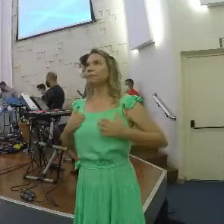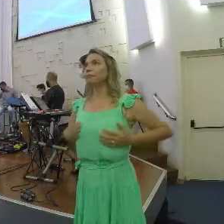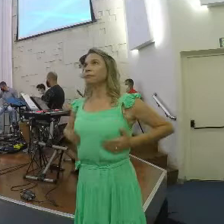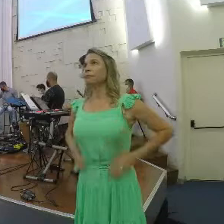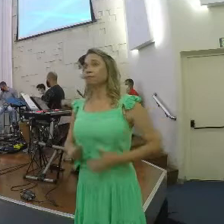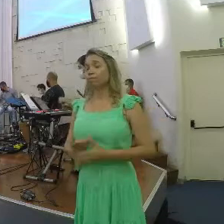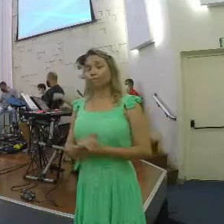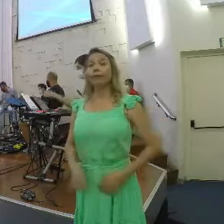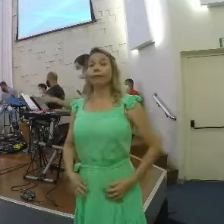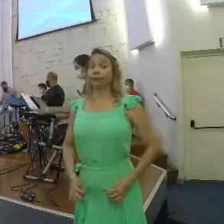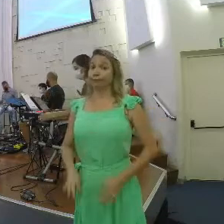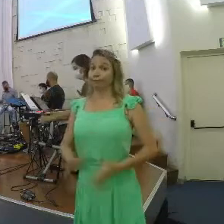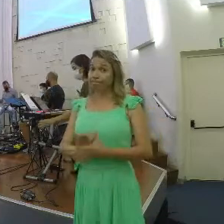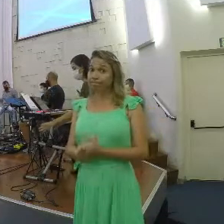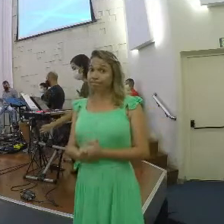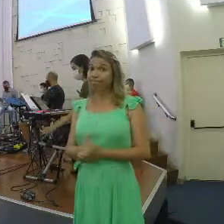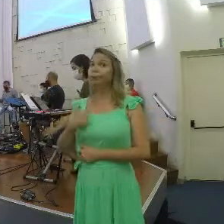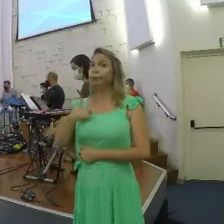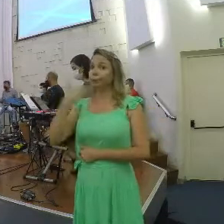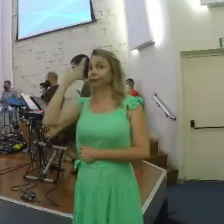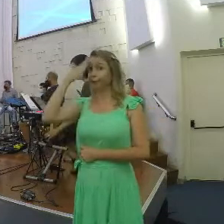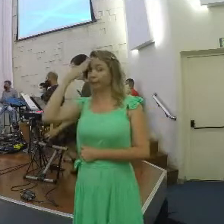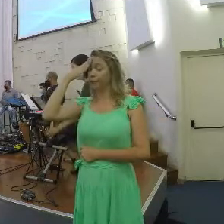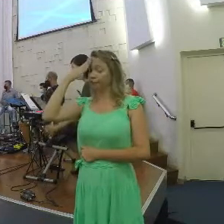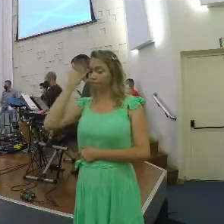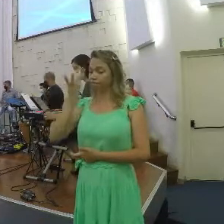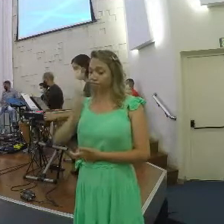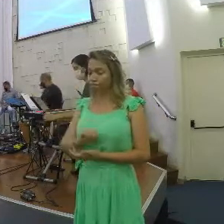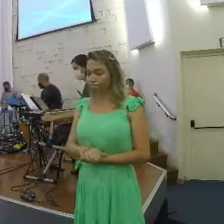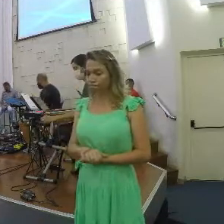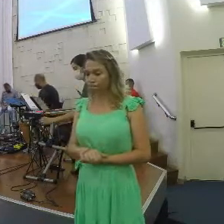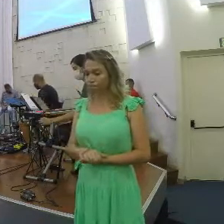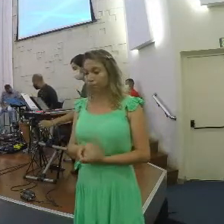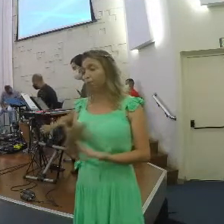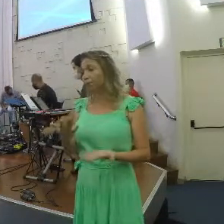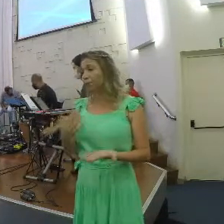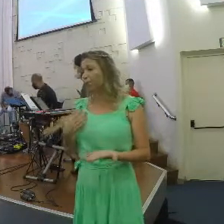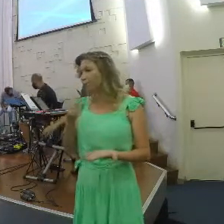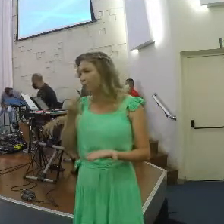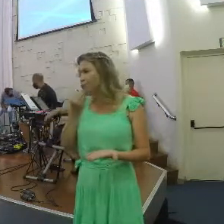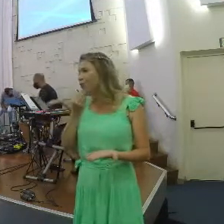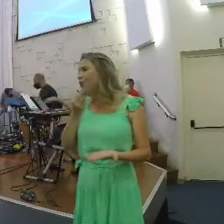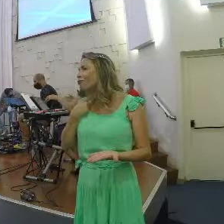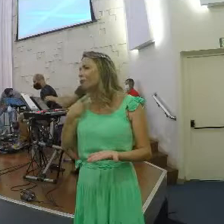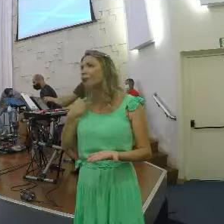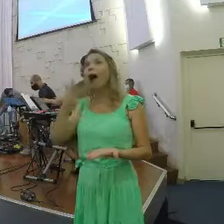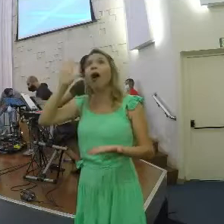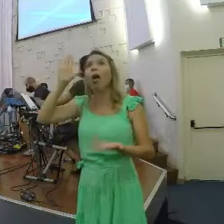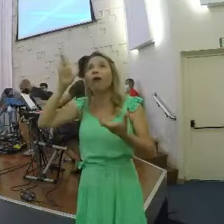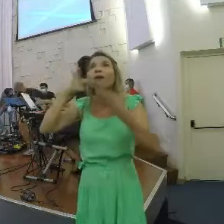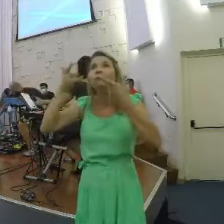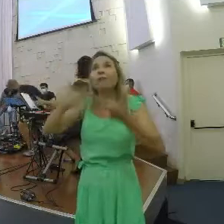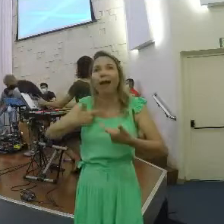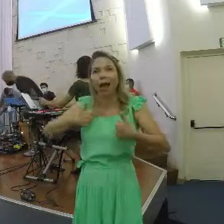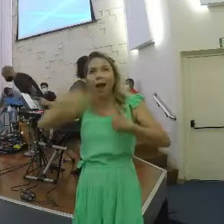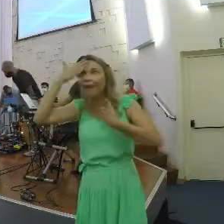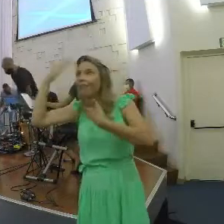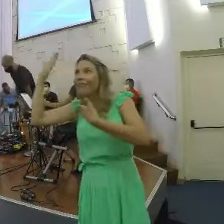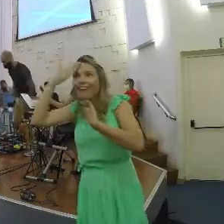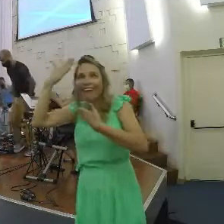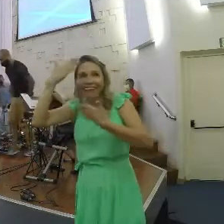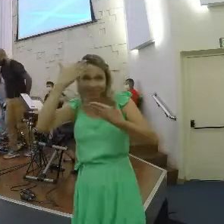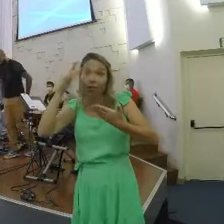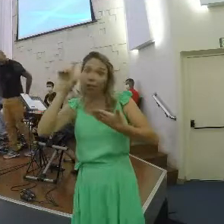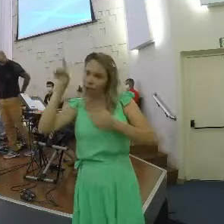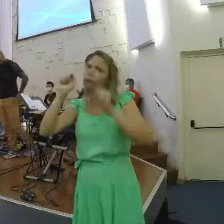Meus irmãos, eu sei que se todos nós pudéssemos vir à frente, poderíamos testemunhar do